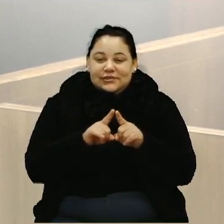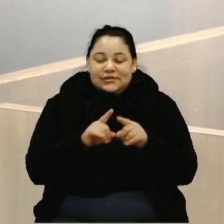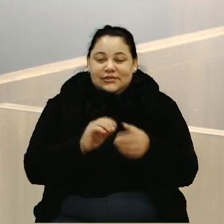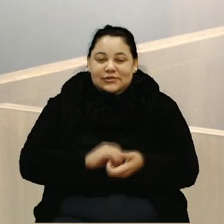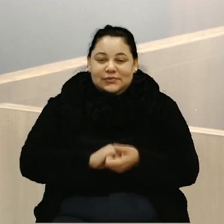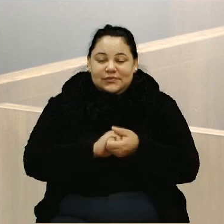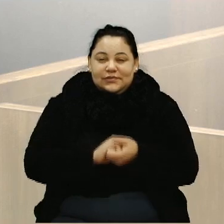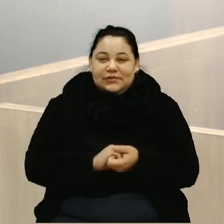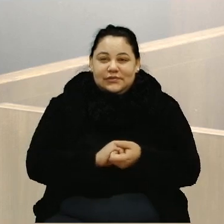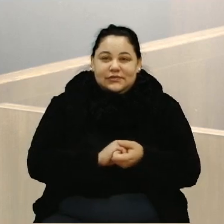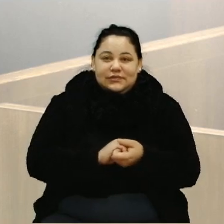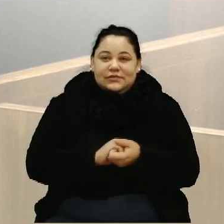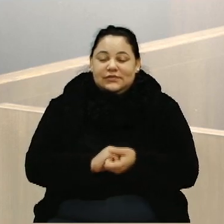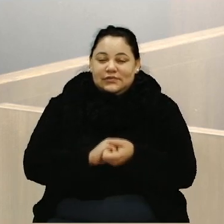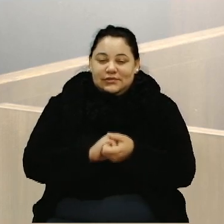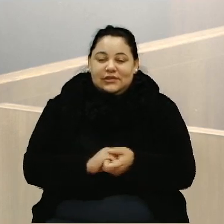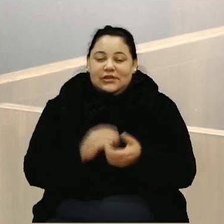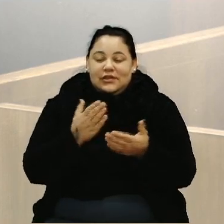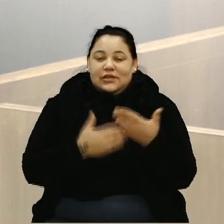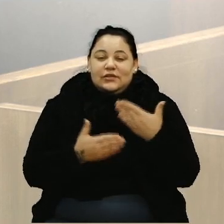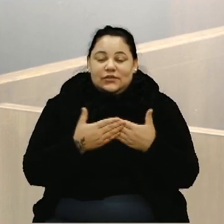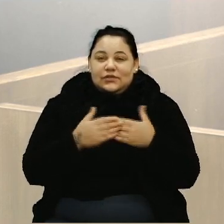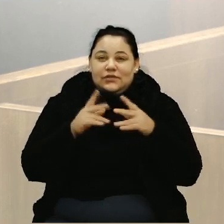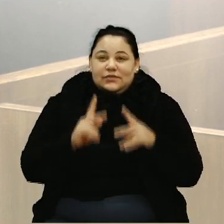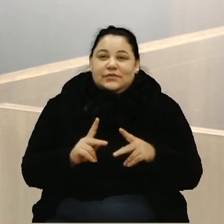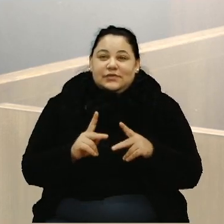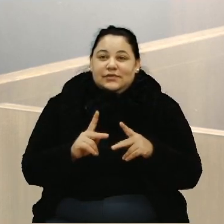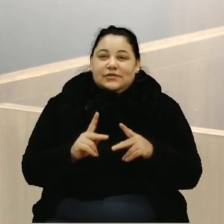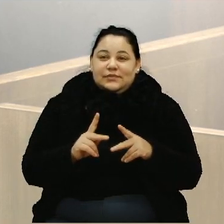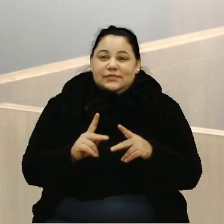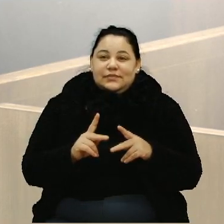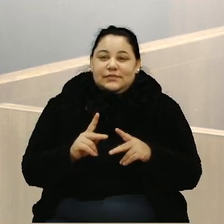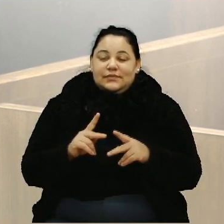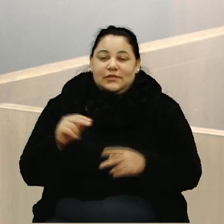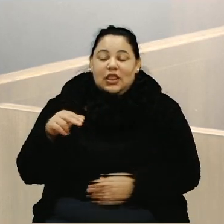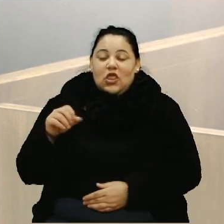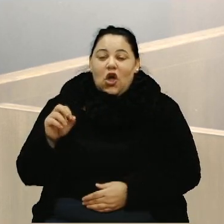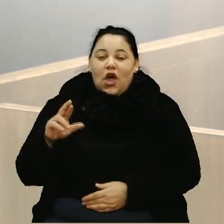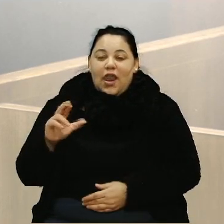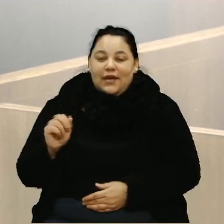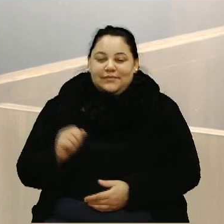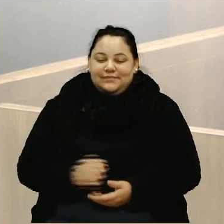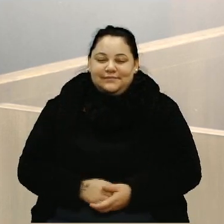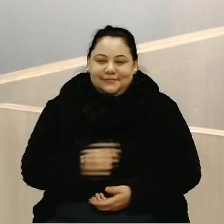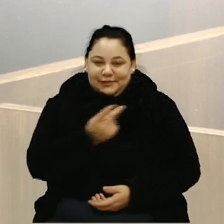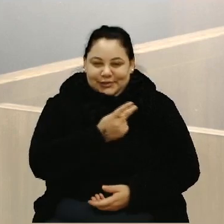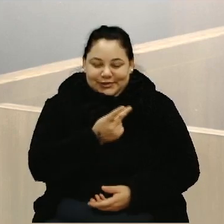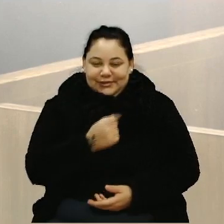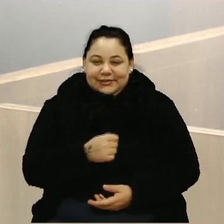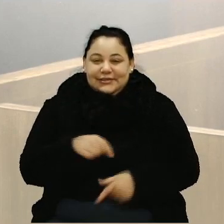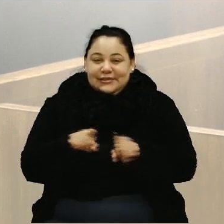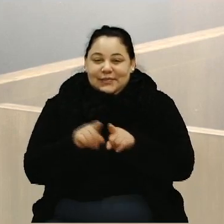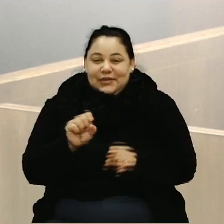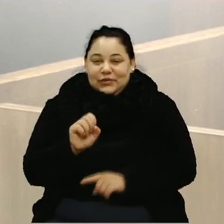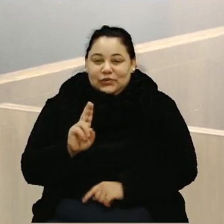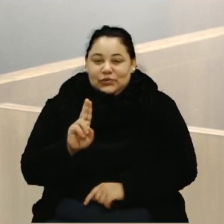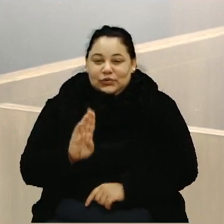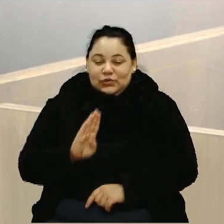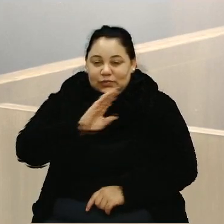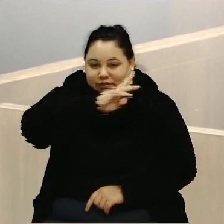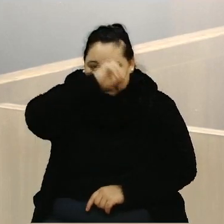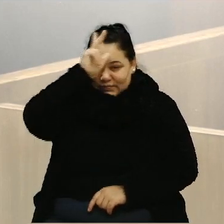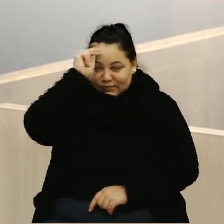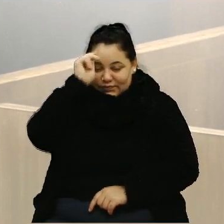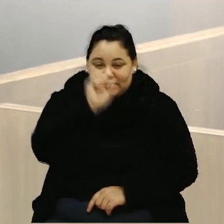presentes. A Gabi, a Gabriela Godinha, a Nora do Valceu e da Maria. O subprefeito que estava aqui conosco até agora, o